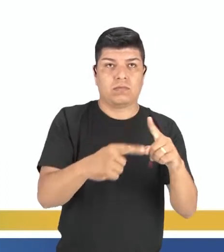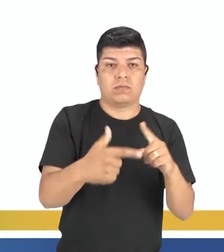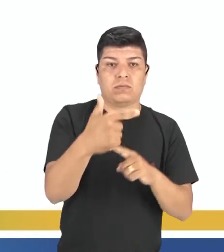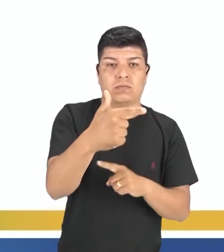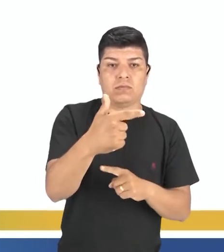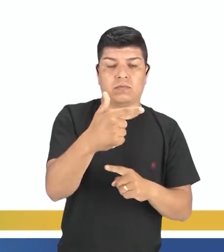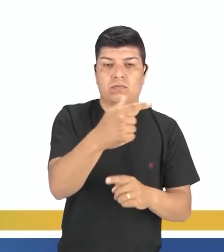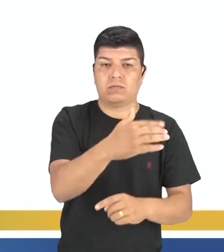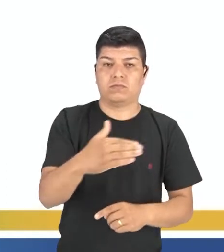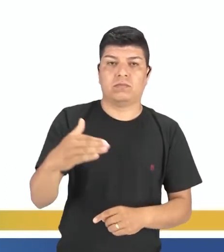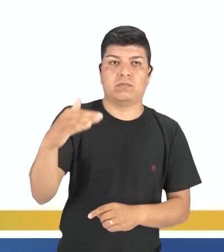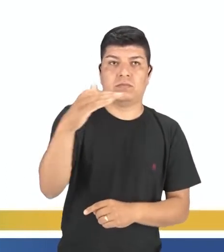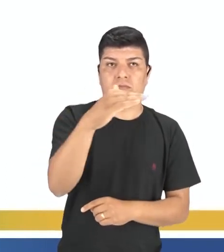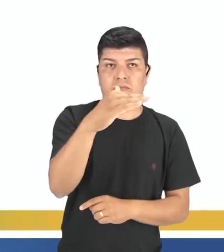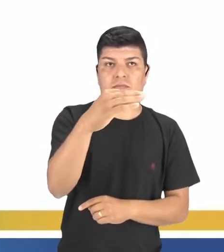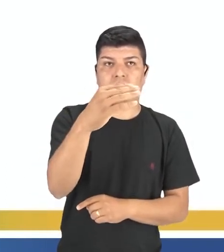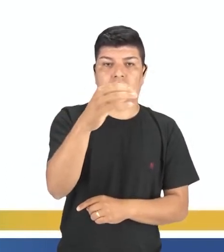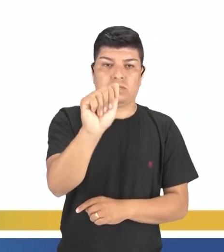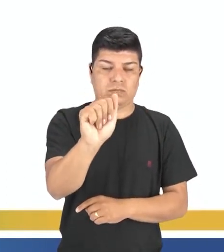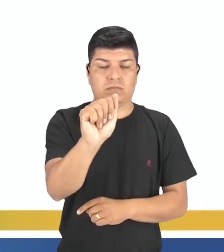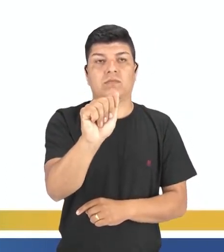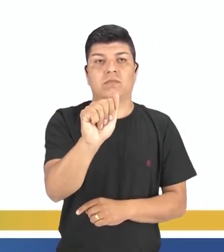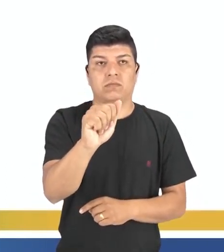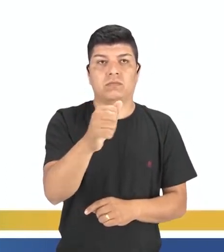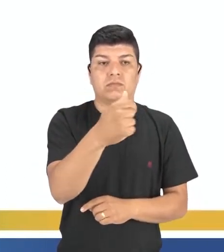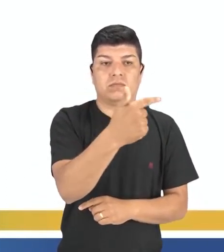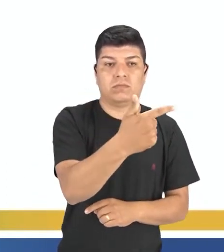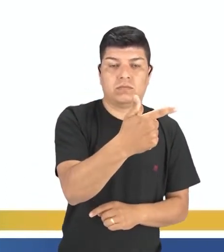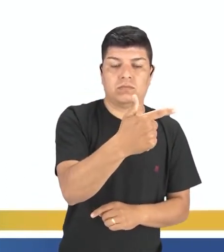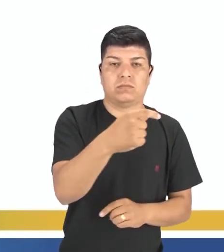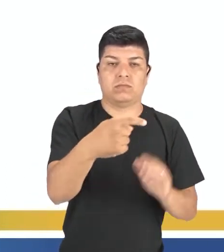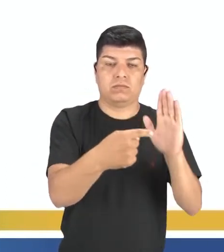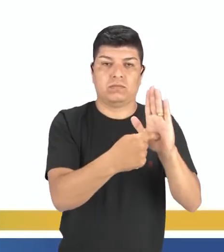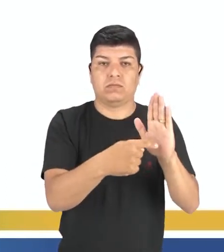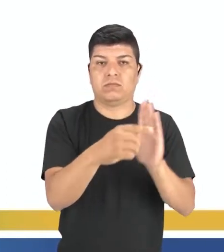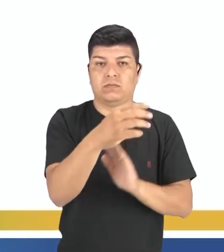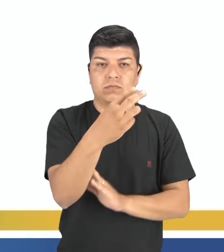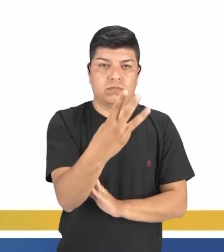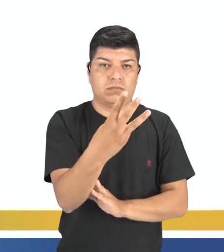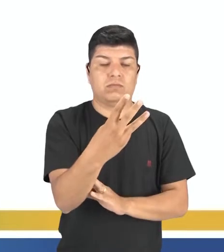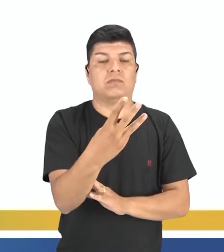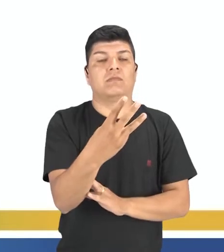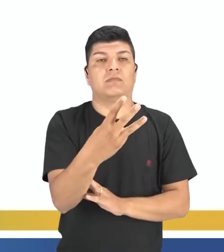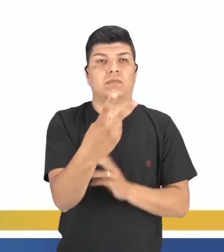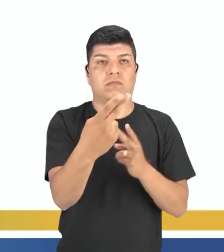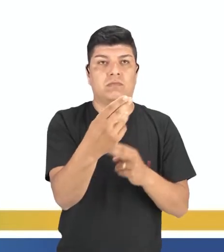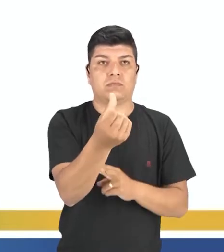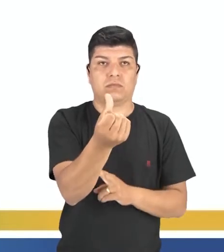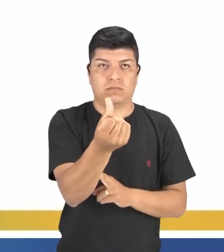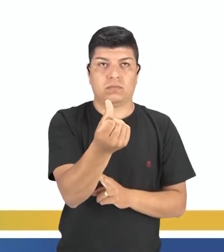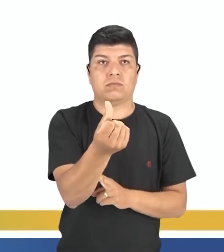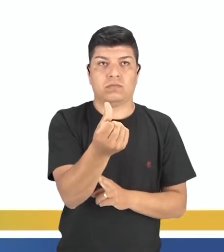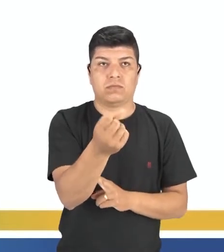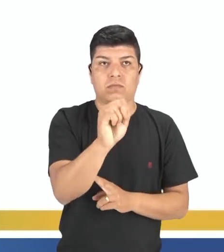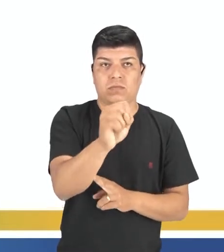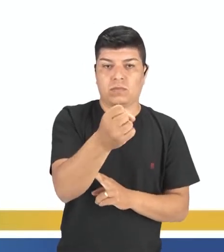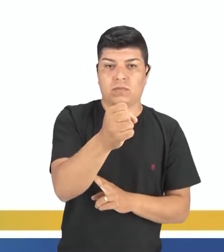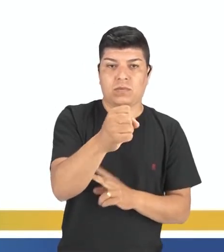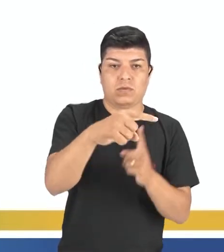que a é igual a 3, 2 vezes 3, 6. Assim, somando 8 mais